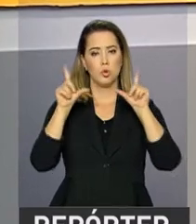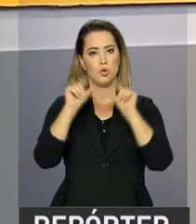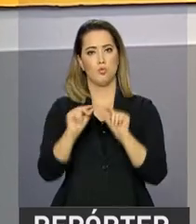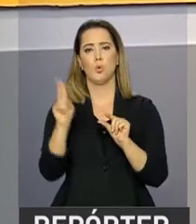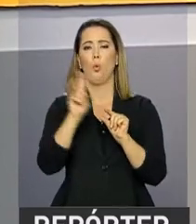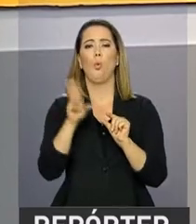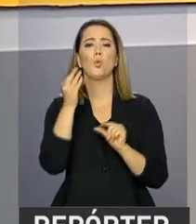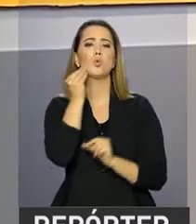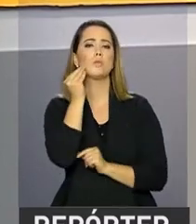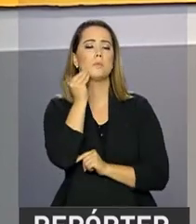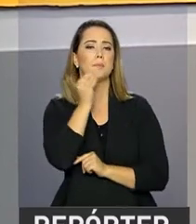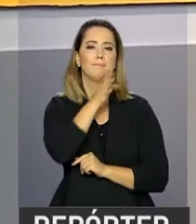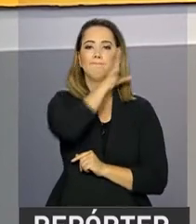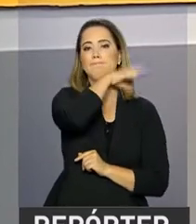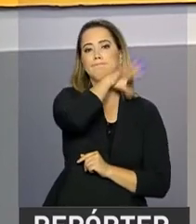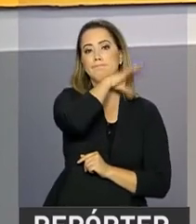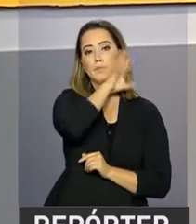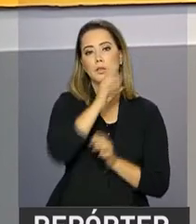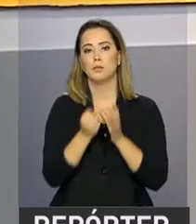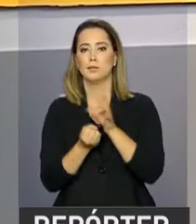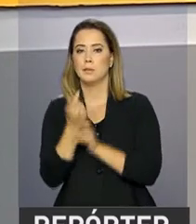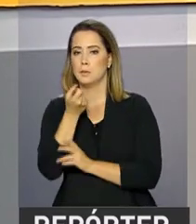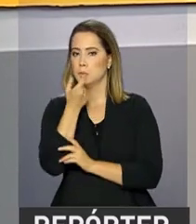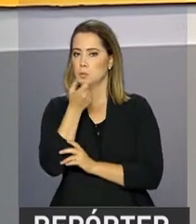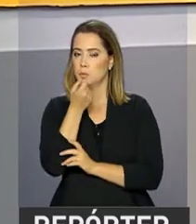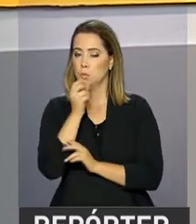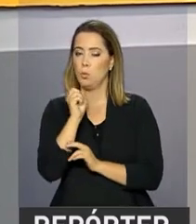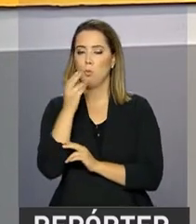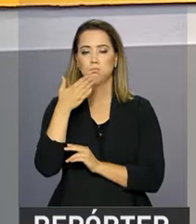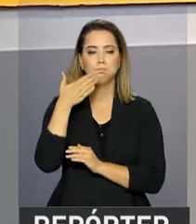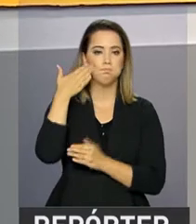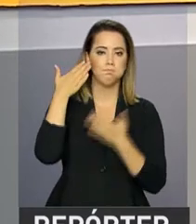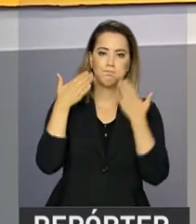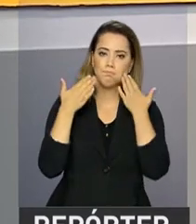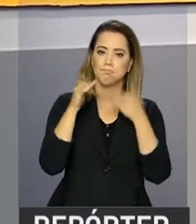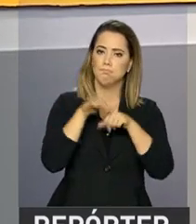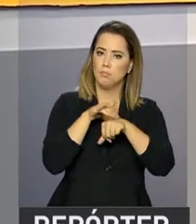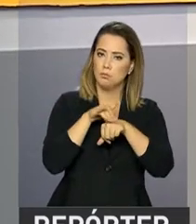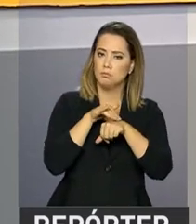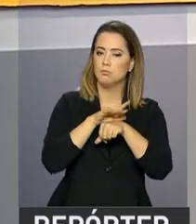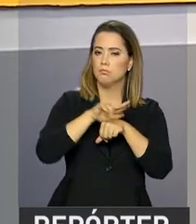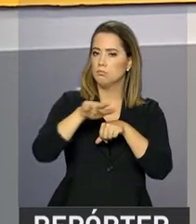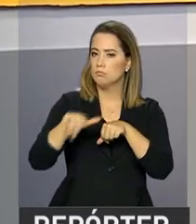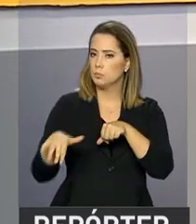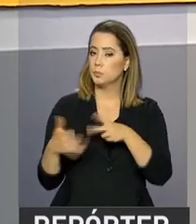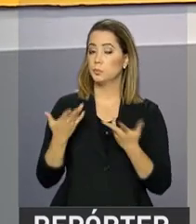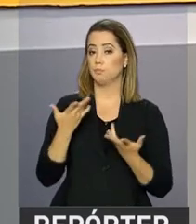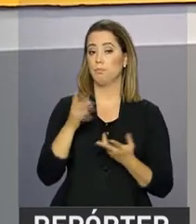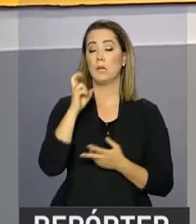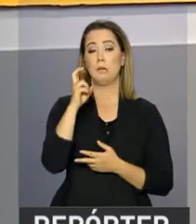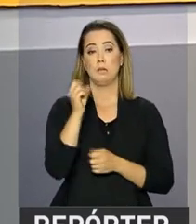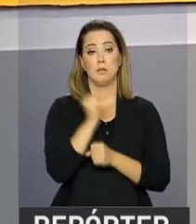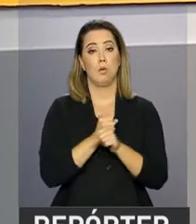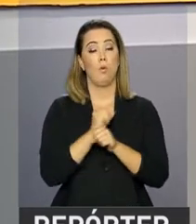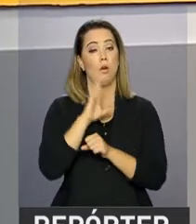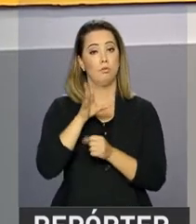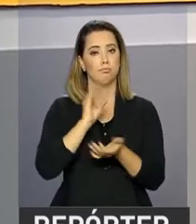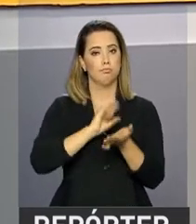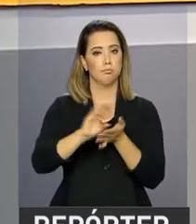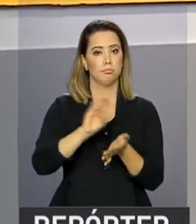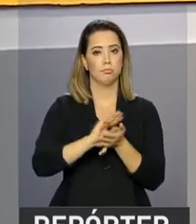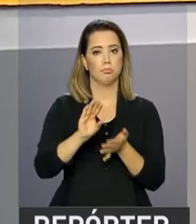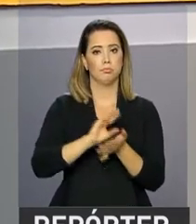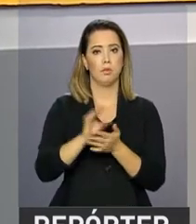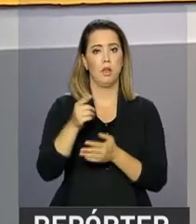o uso de cobaias animais na criação de remédios e cosméticos em cinco anos o governo já repassou 7 milhões de reais